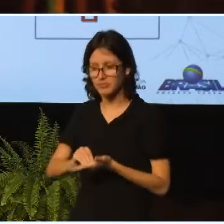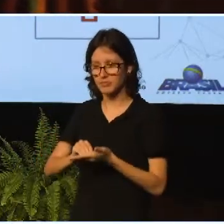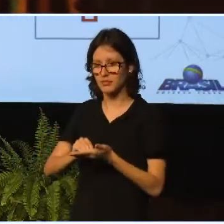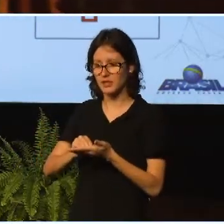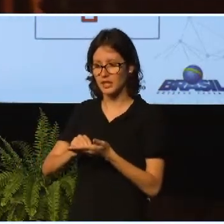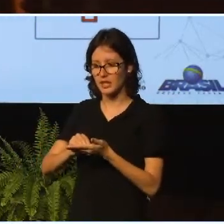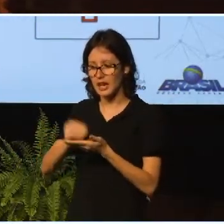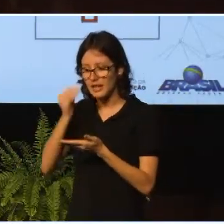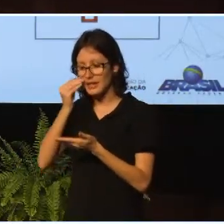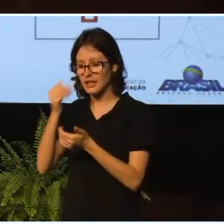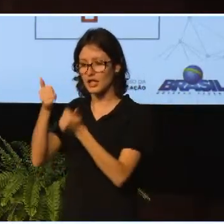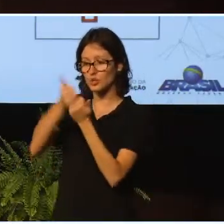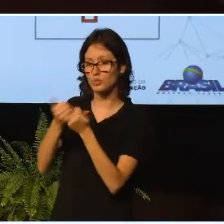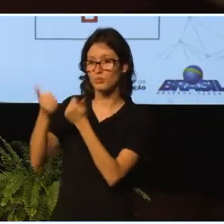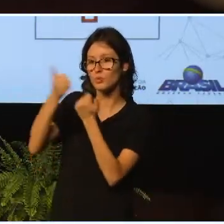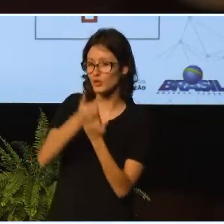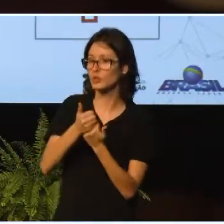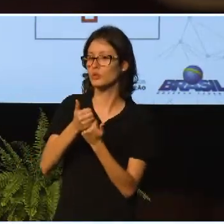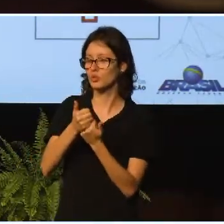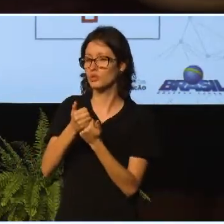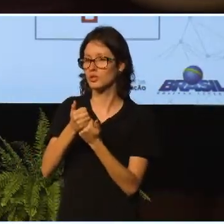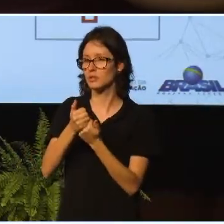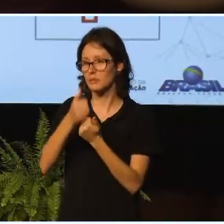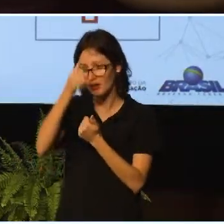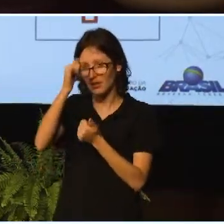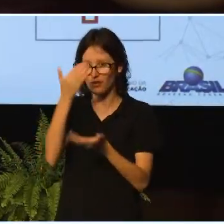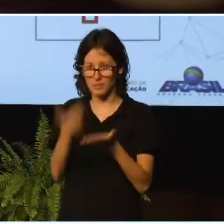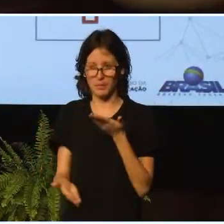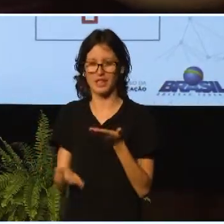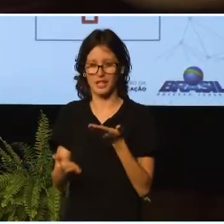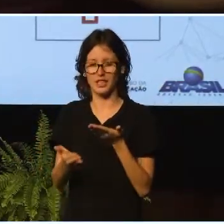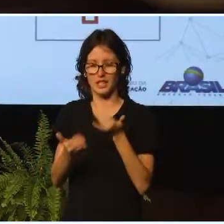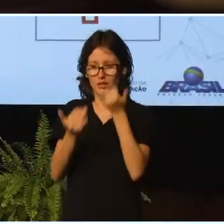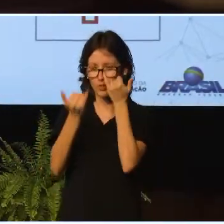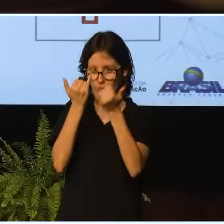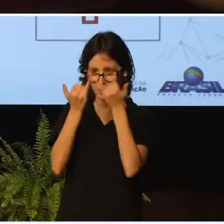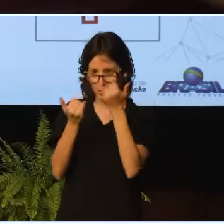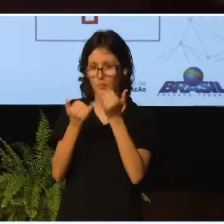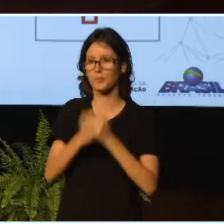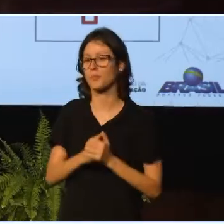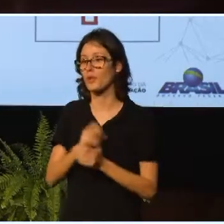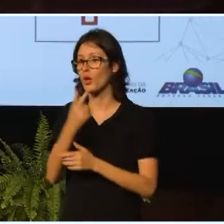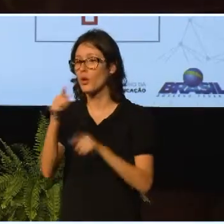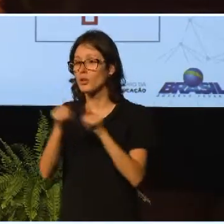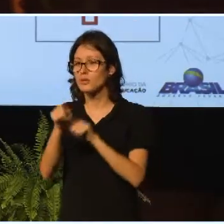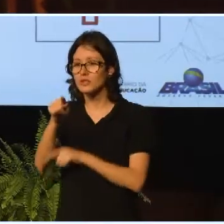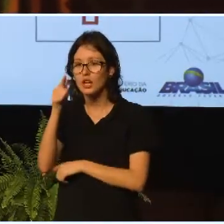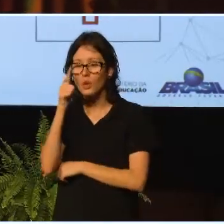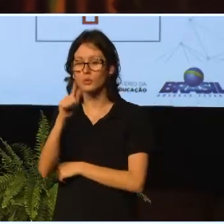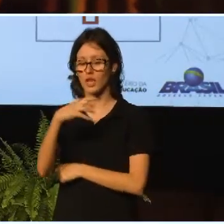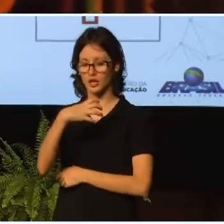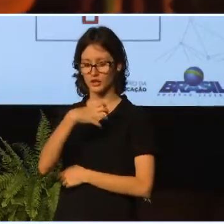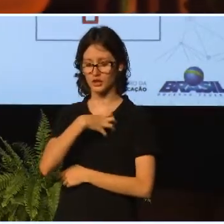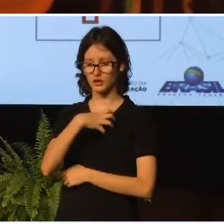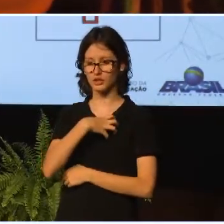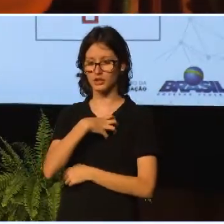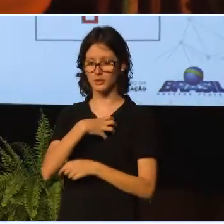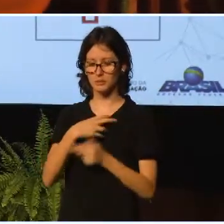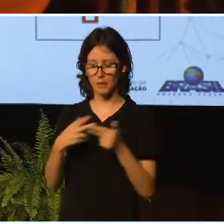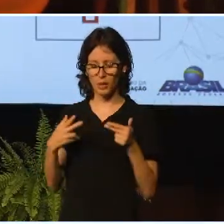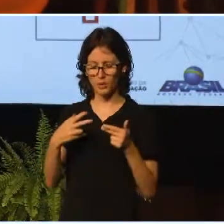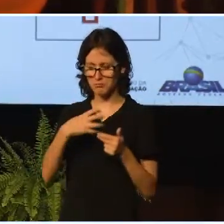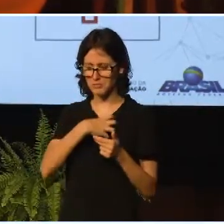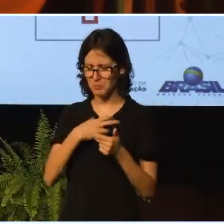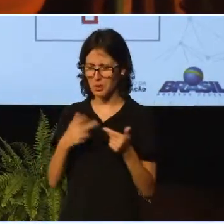células que você está perdendo. Deu para entender agora? Se você consegue sentir algo